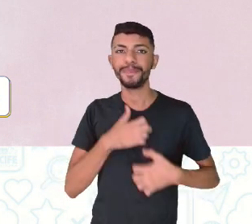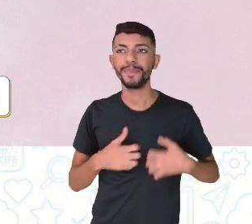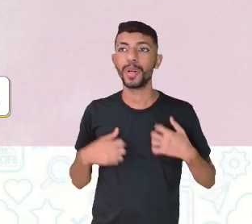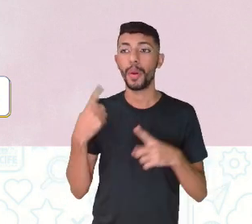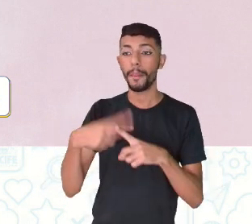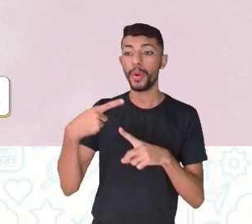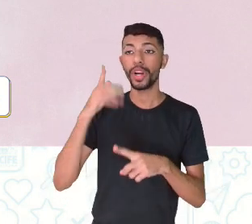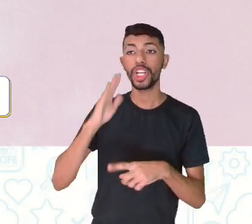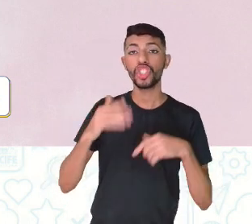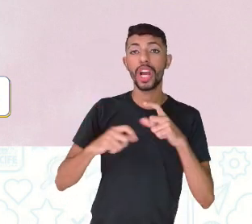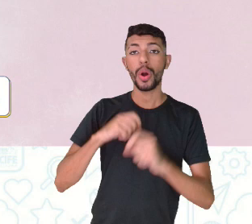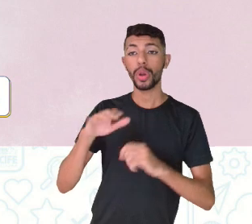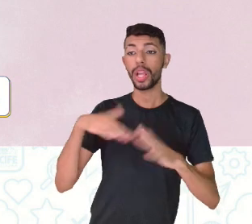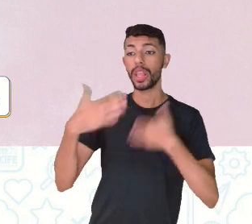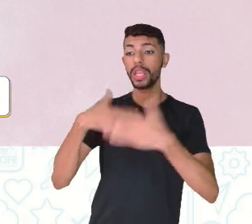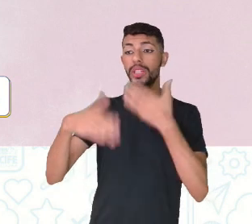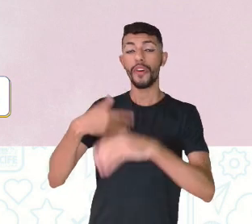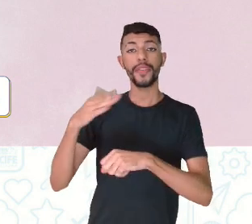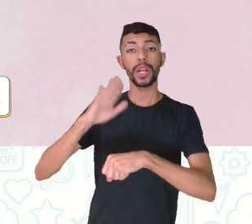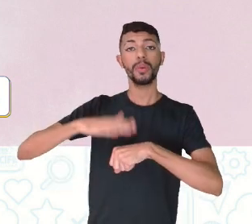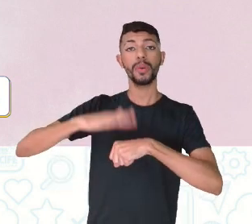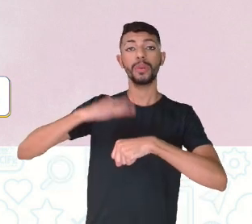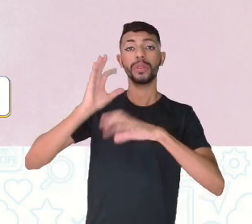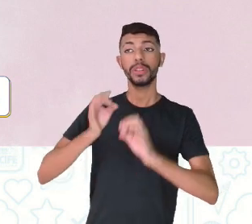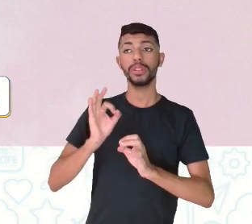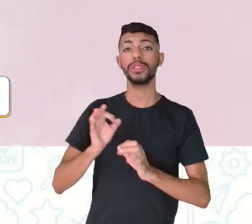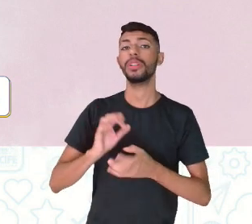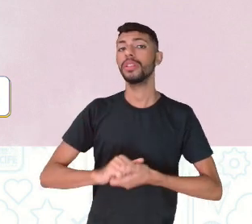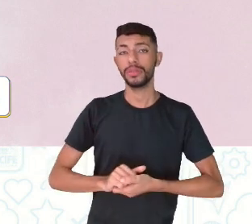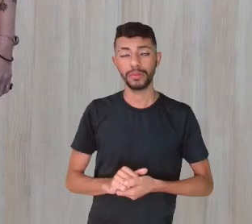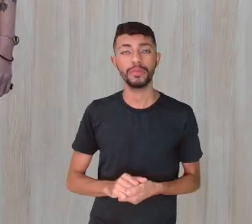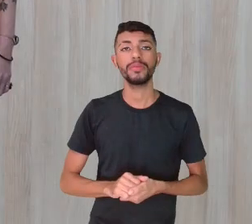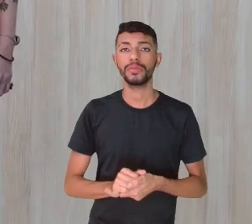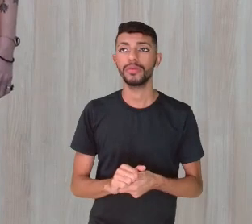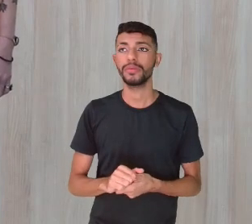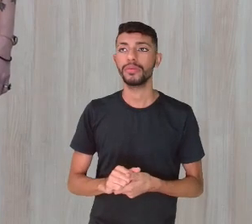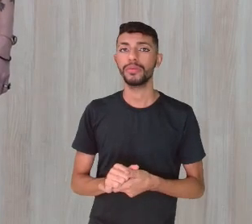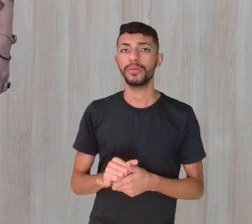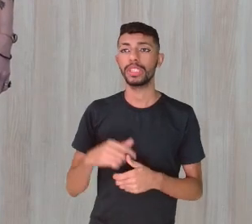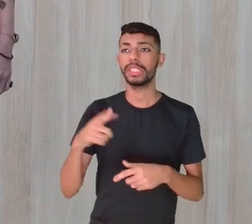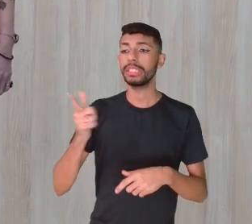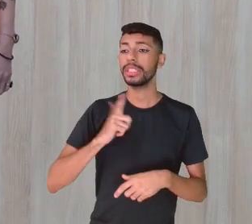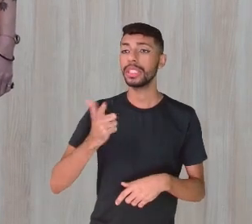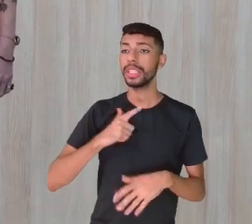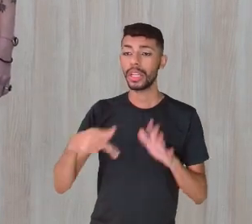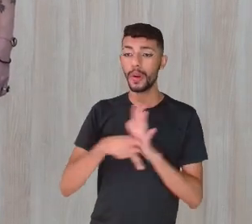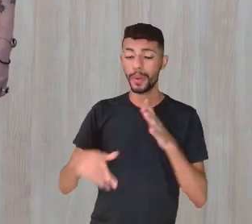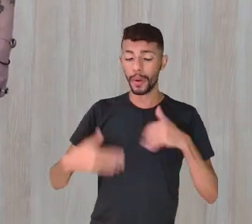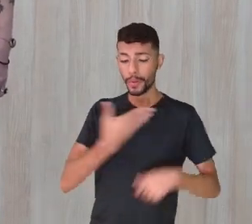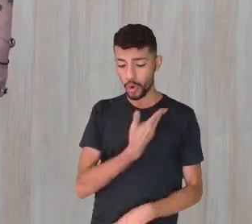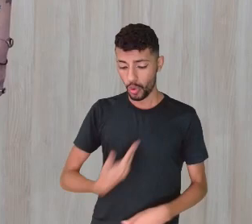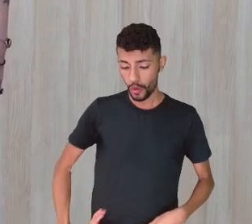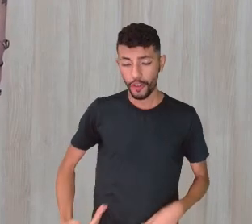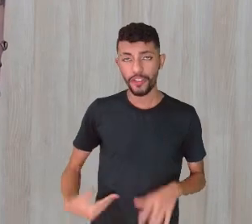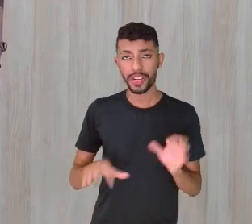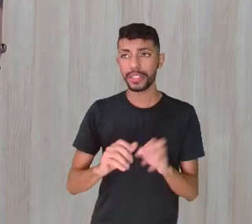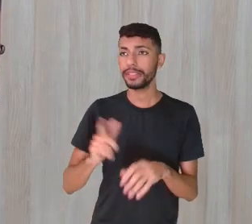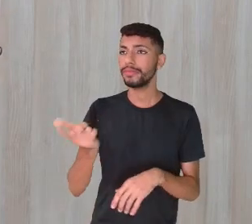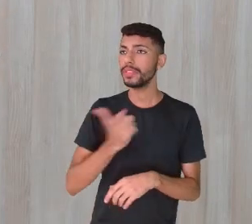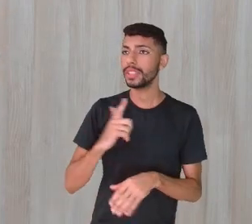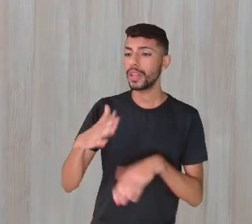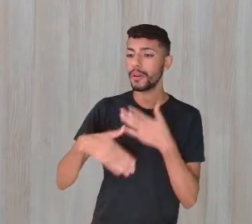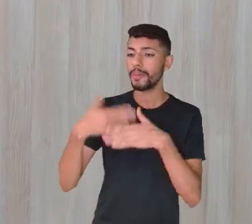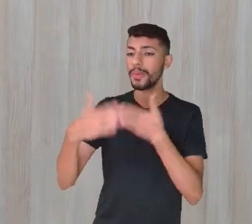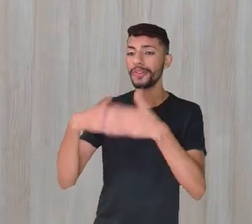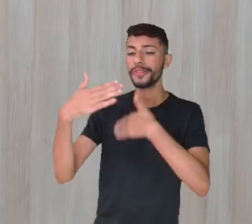já estavam se desenvolvendo ali. Elas tinham uma certa autonomia, né? Tinham o autogoverno, seu processo lá